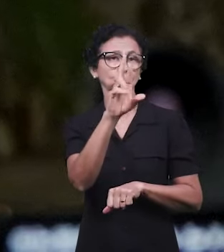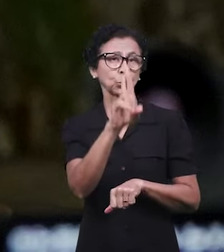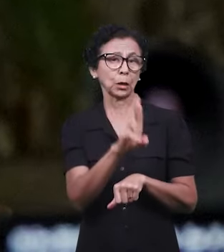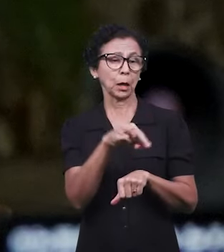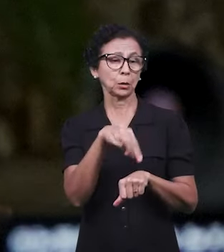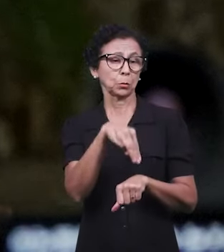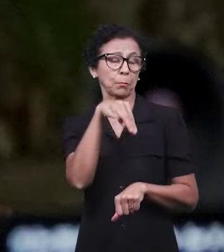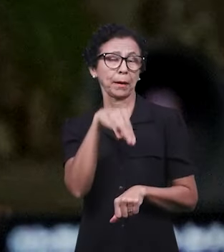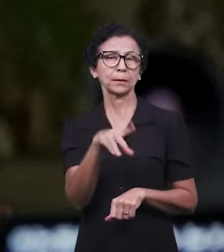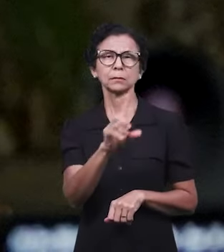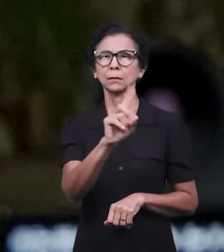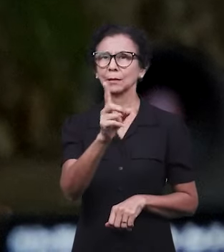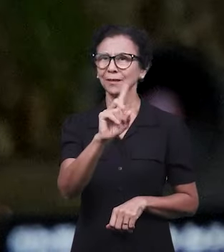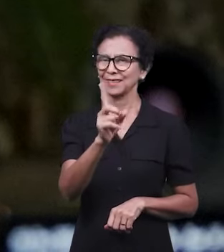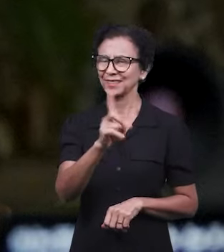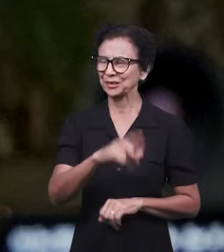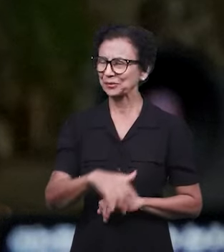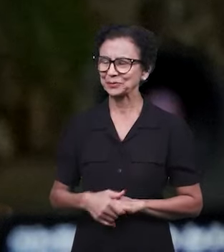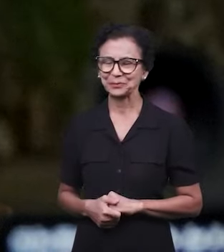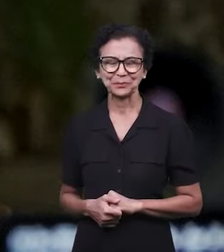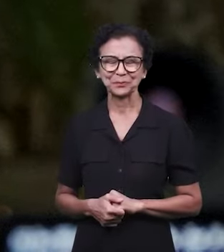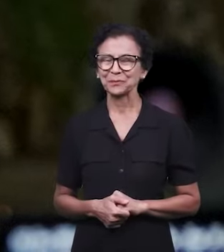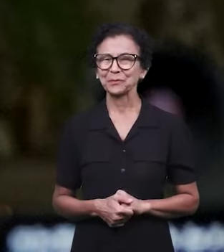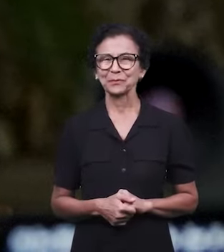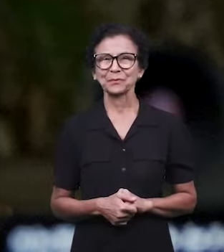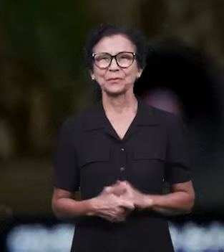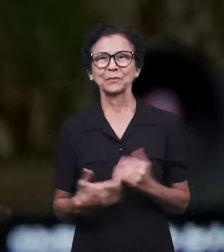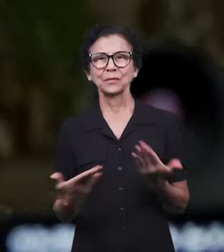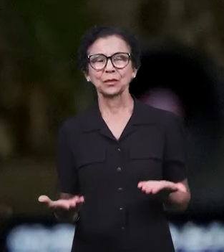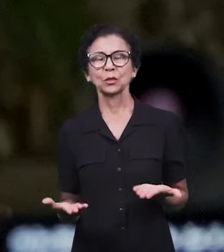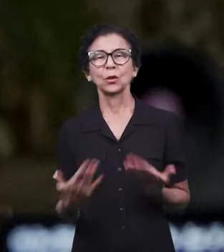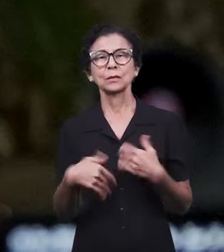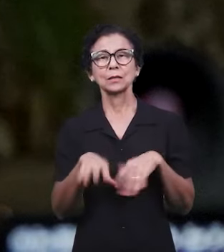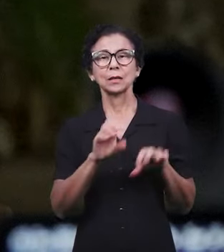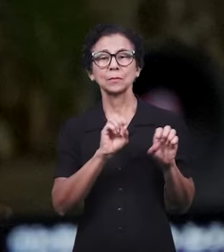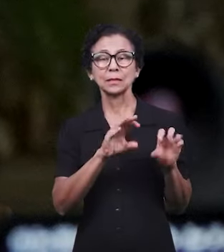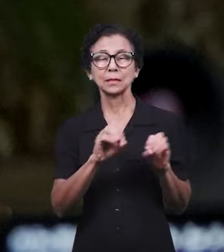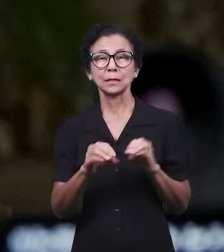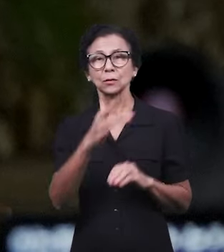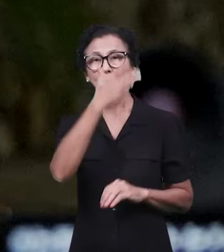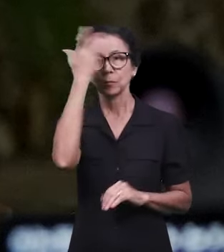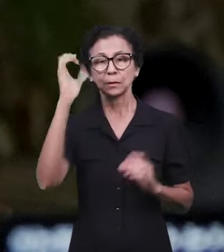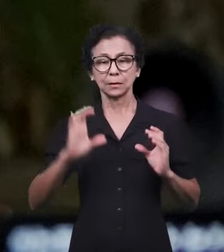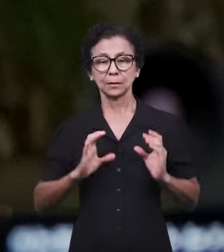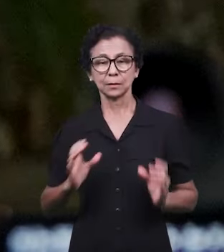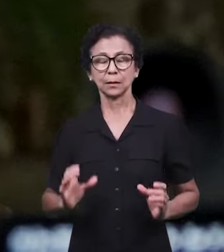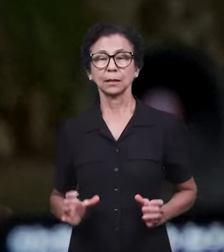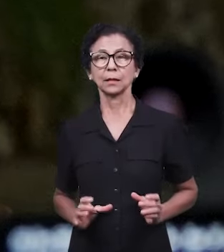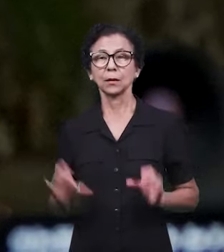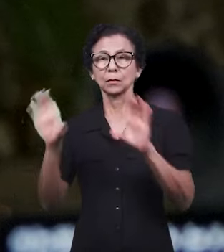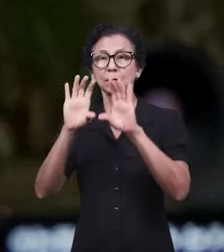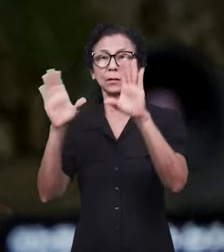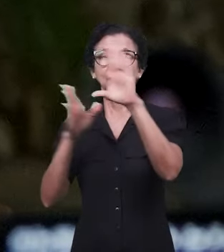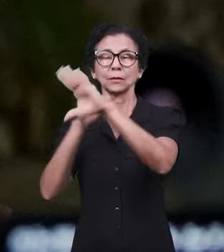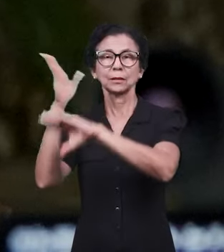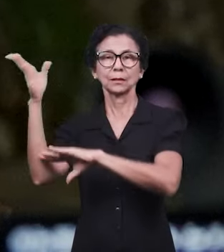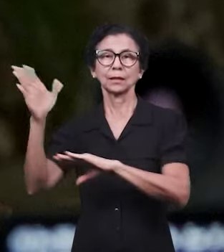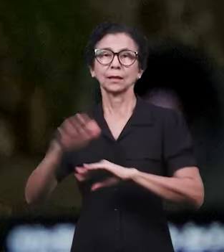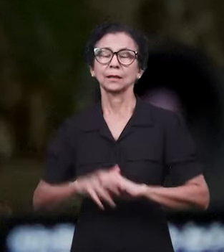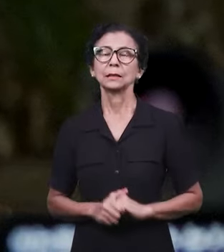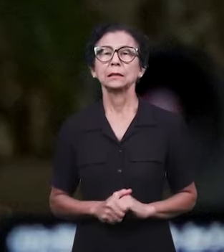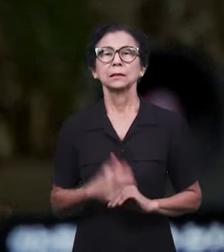fazem parte do corpo, né? São cidadãos do céu. Esse é o nosso objetivo. Então, nós trazemos na primeira questão